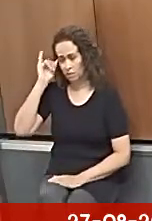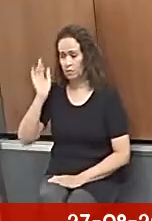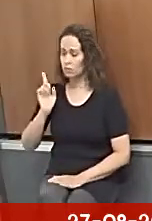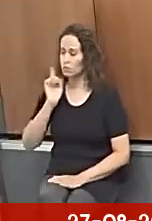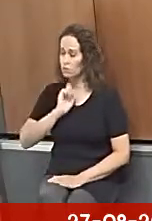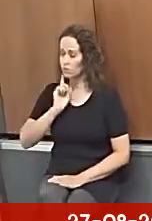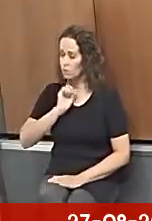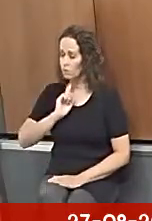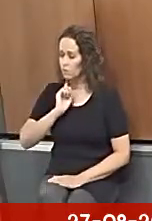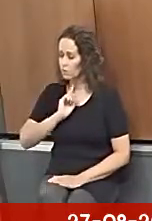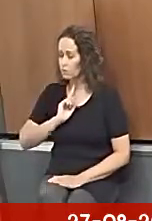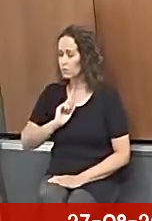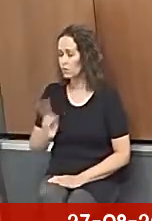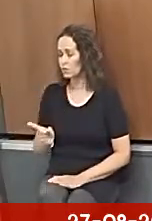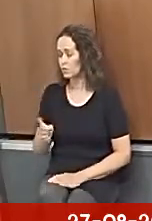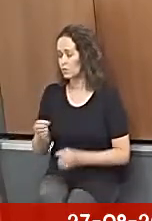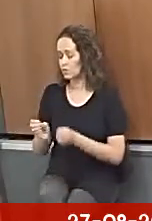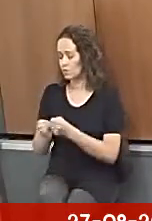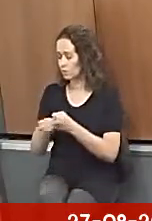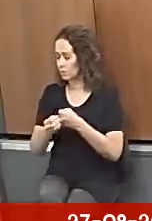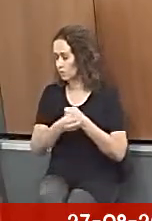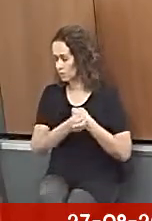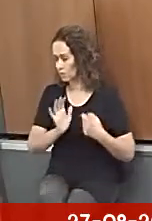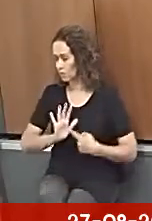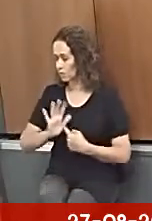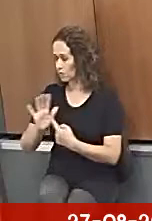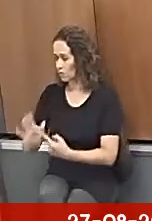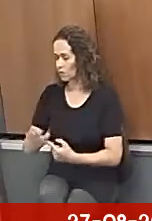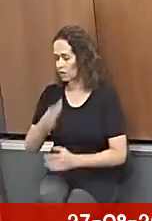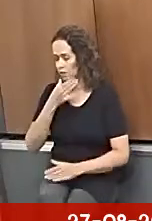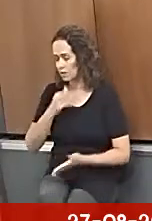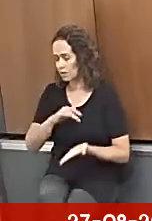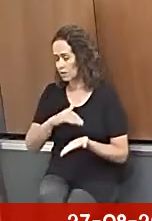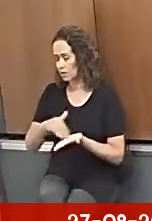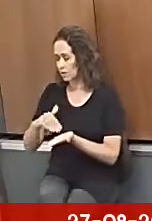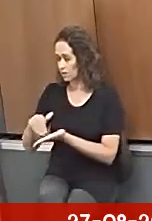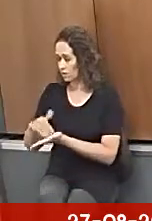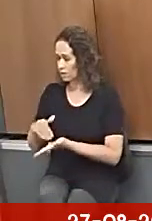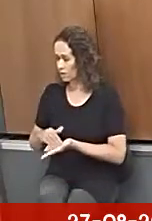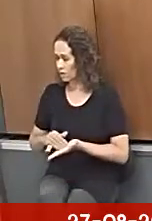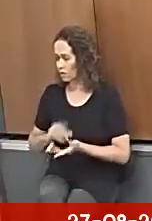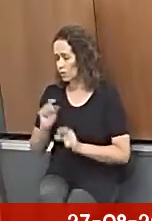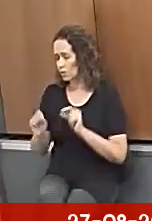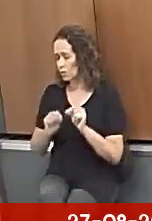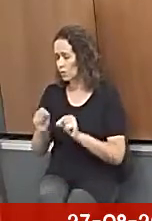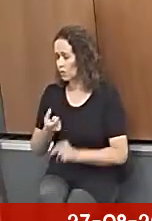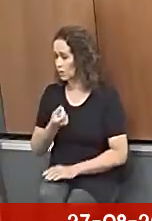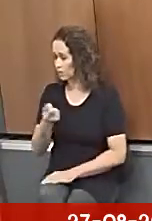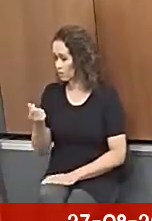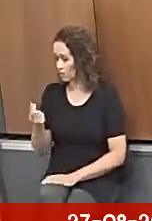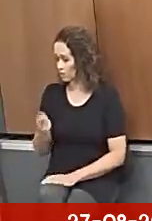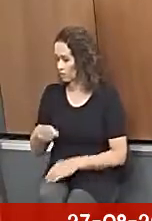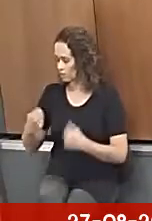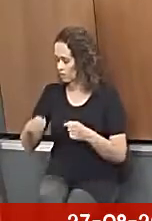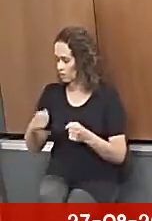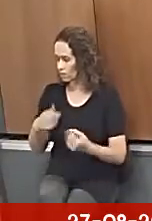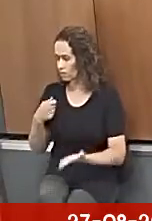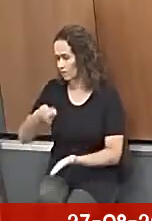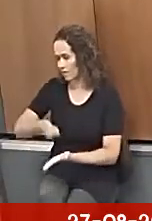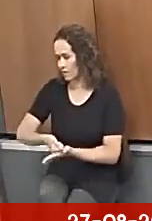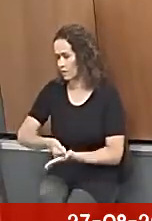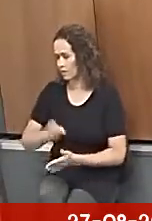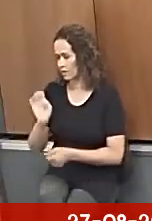belo horizonte para levar ao conhecimento do secretário os valores devidos pelo estado ao centro especializado